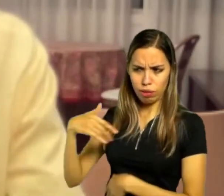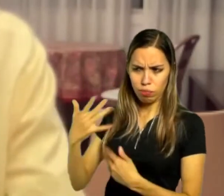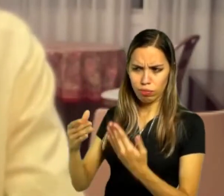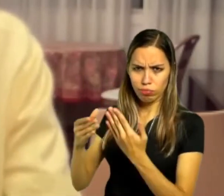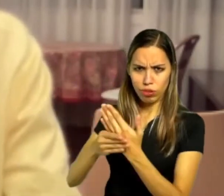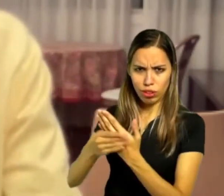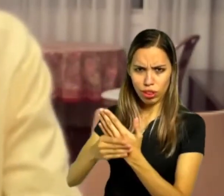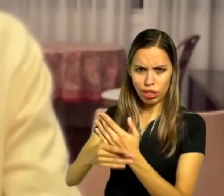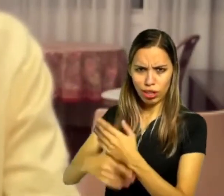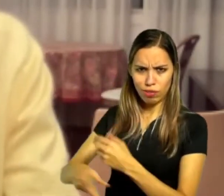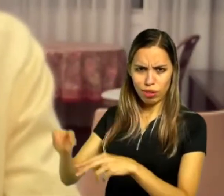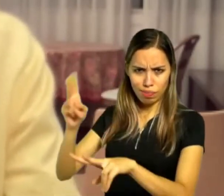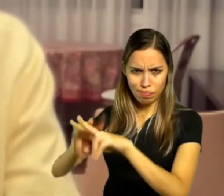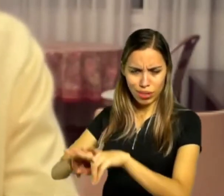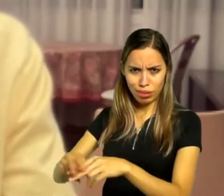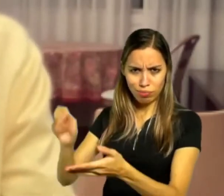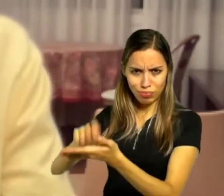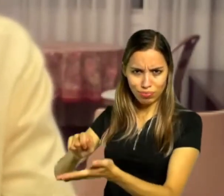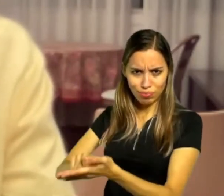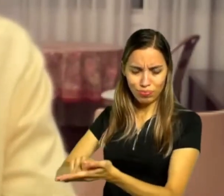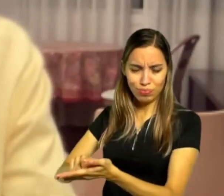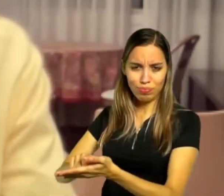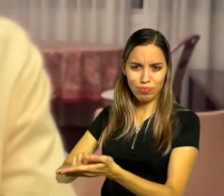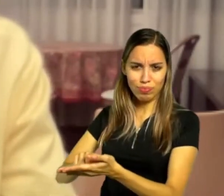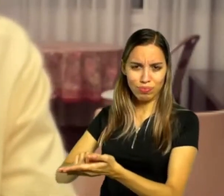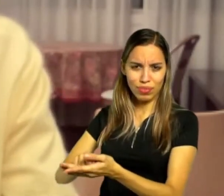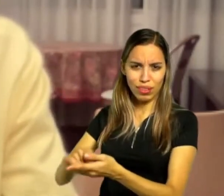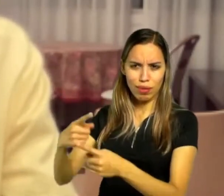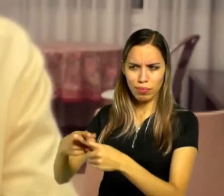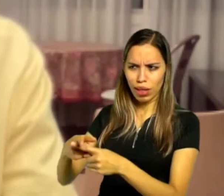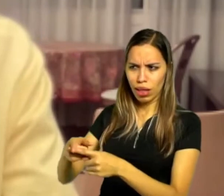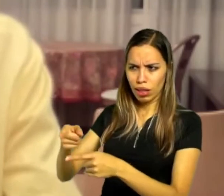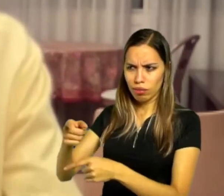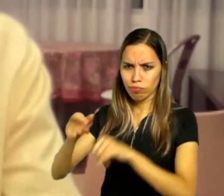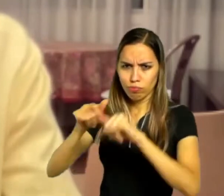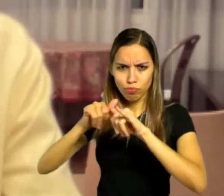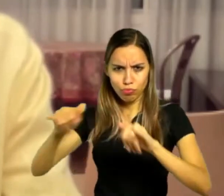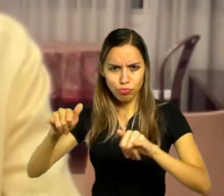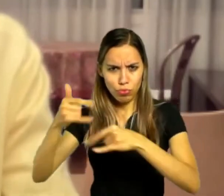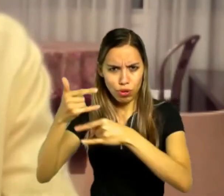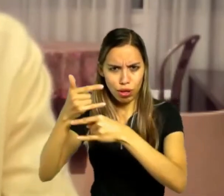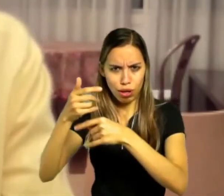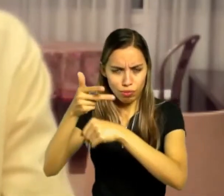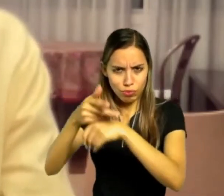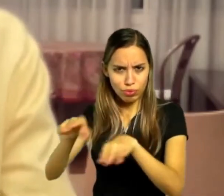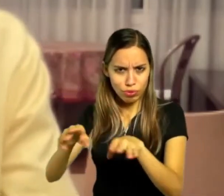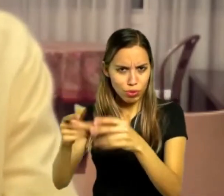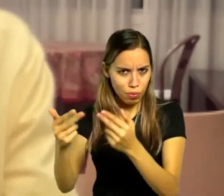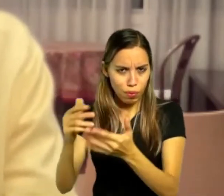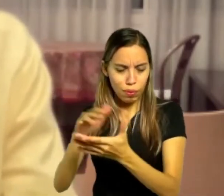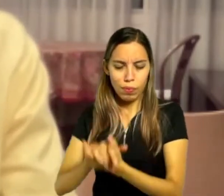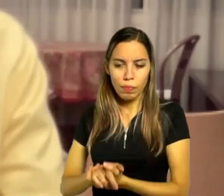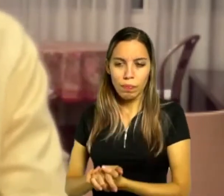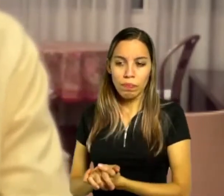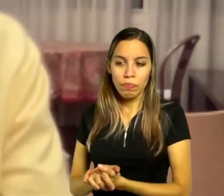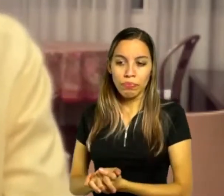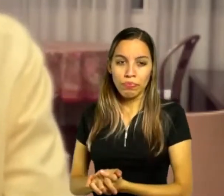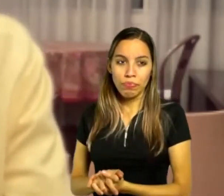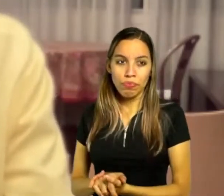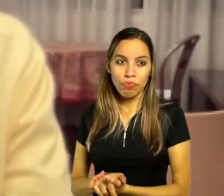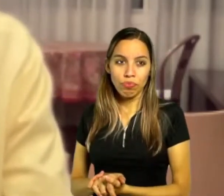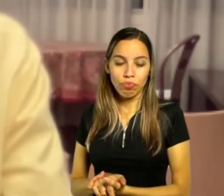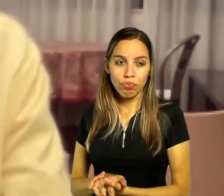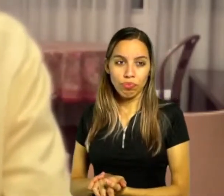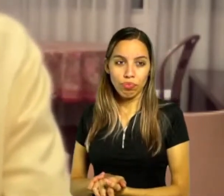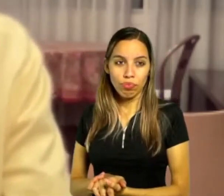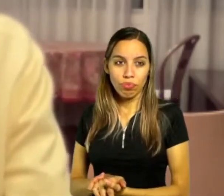fez o lançamento do Estação Carandiru em Belo Horizonte. E aí, acho que foi o Luiz Schwartz mesmo, que disse,